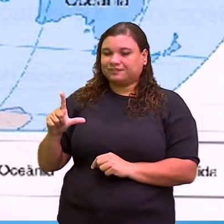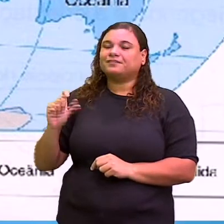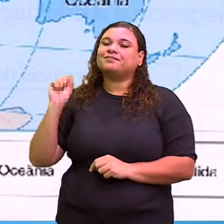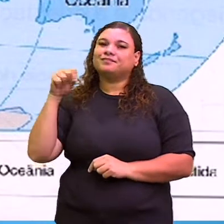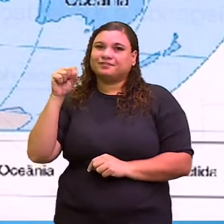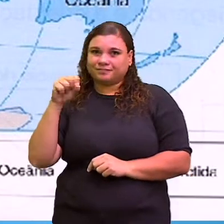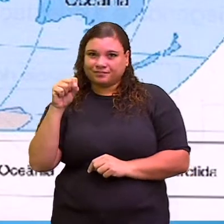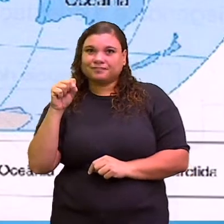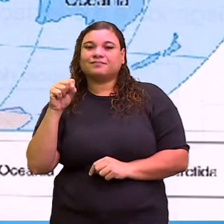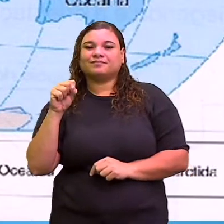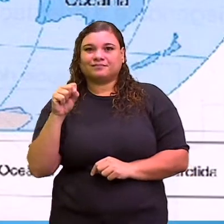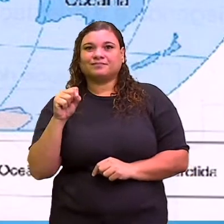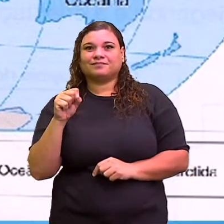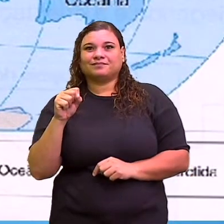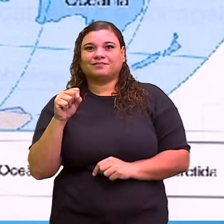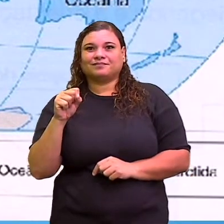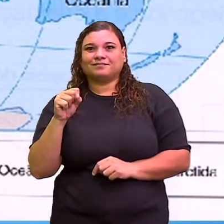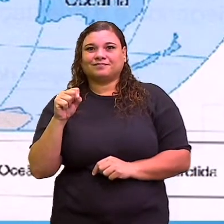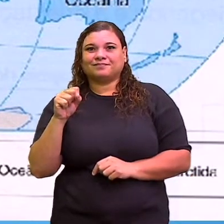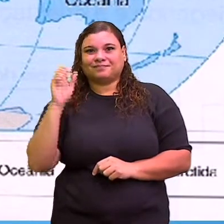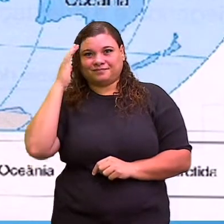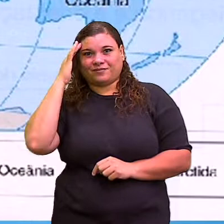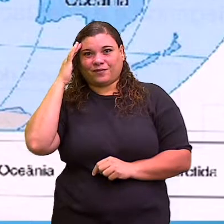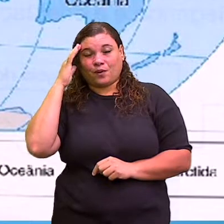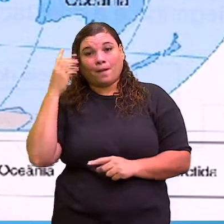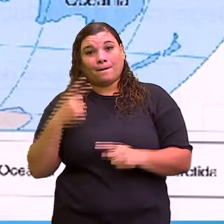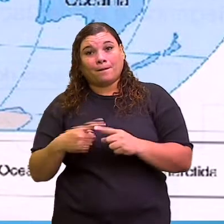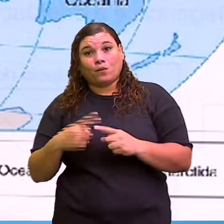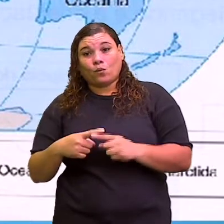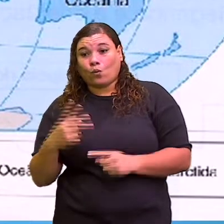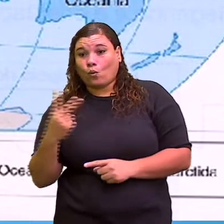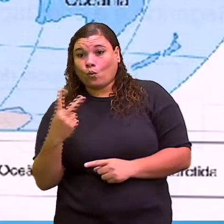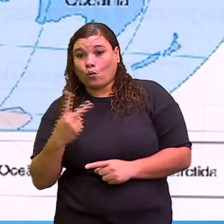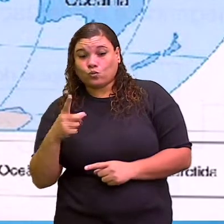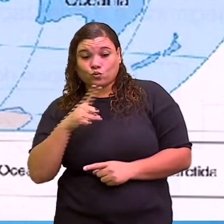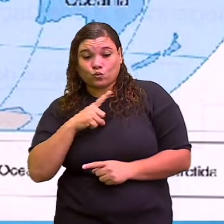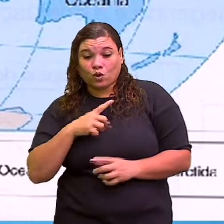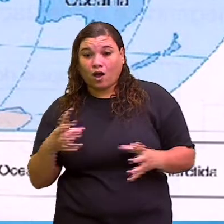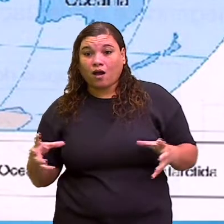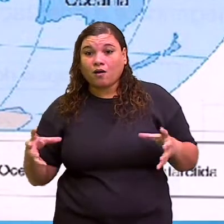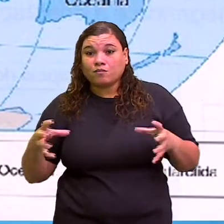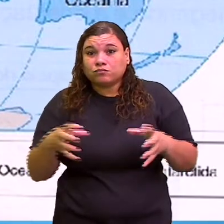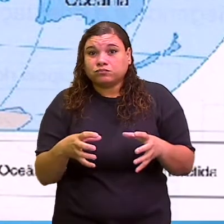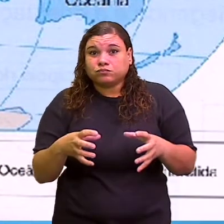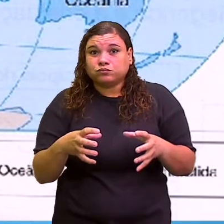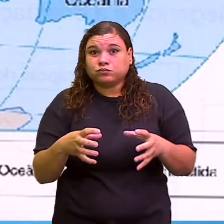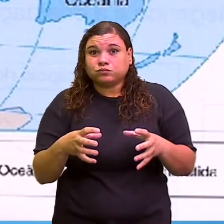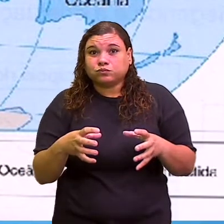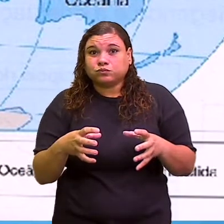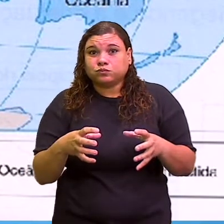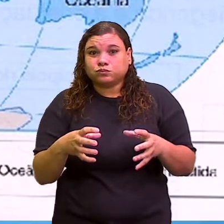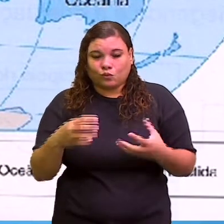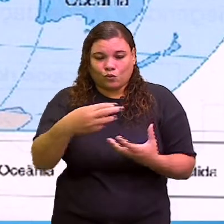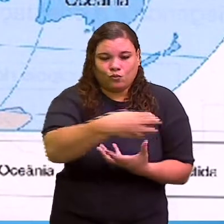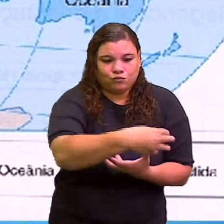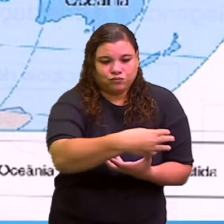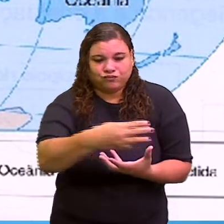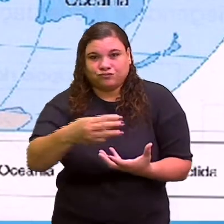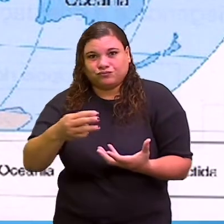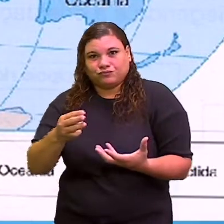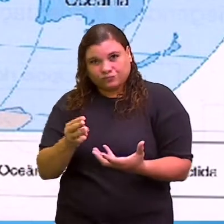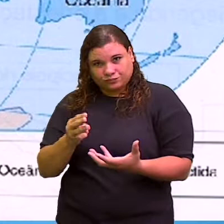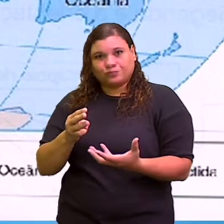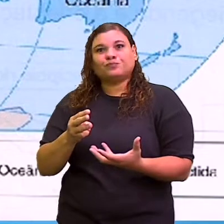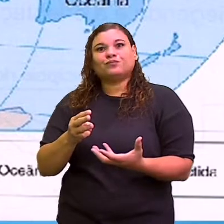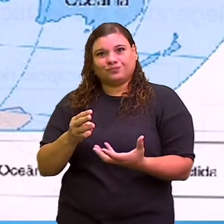na zona tropical, dentro dos trópicos, ou entre o